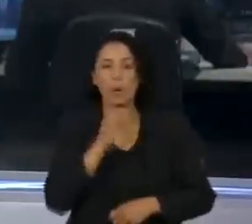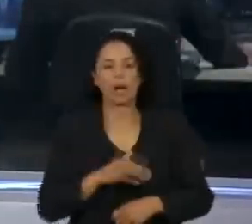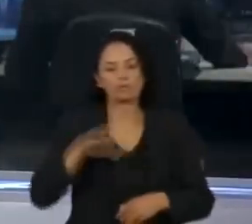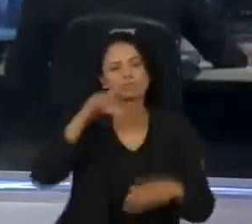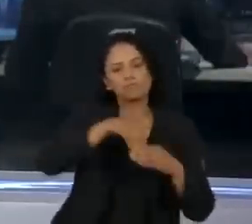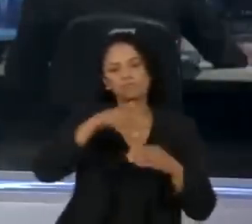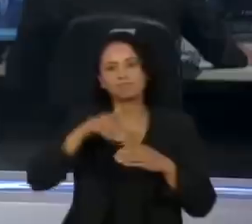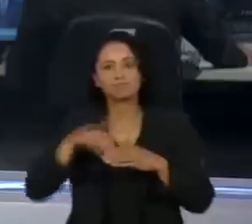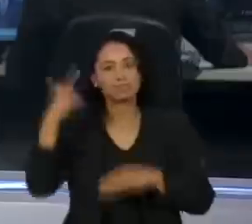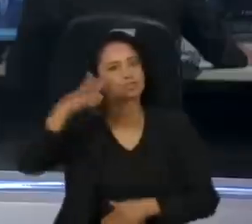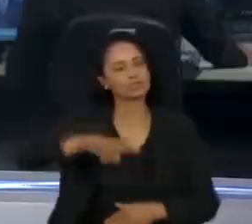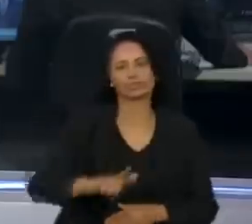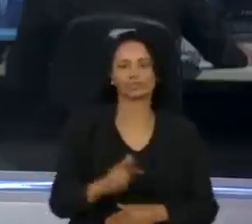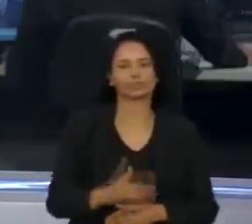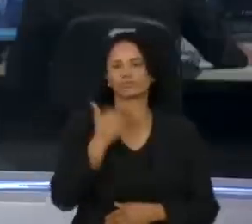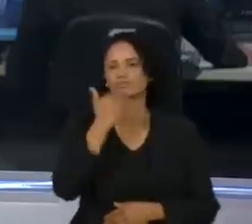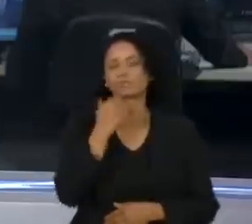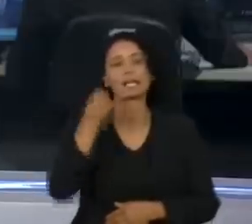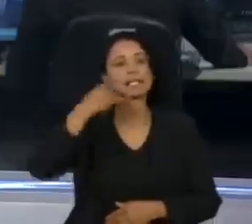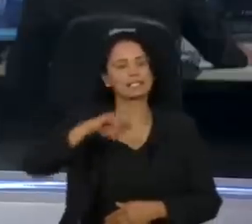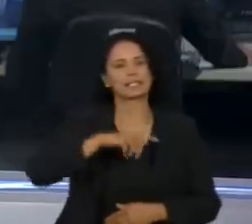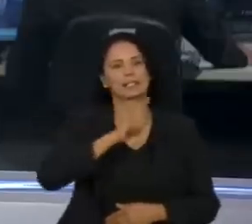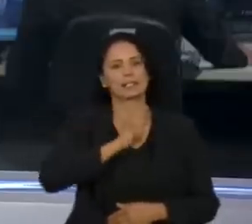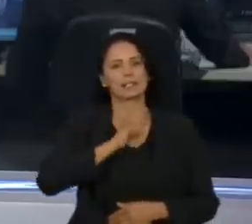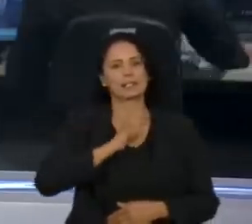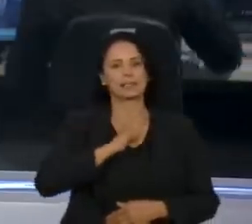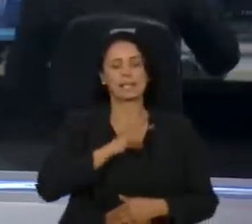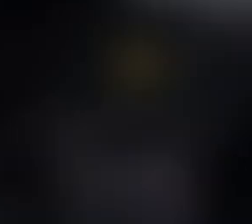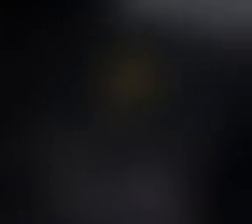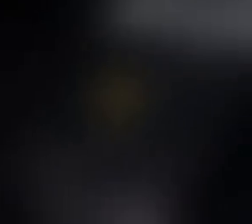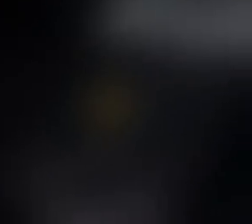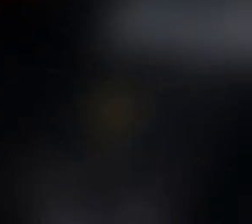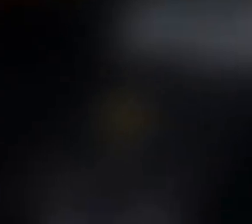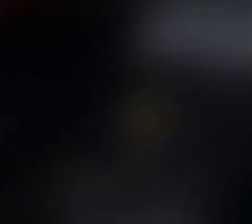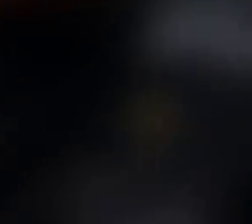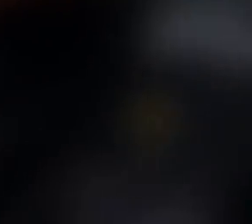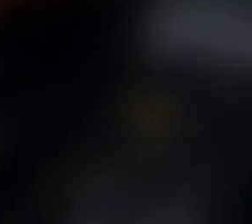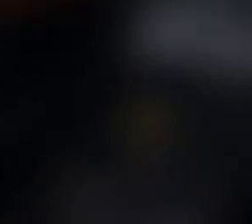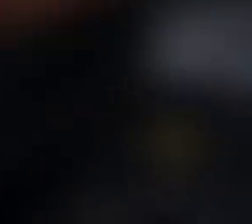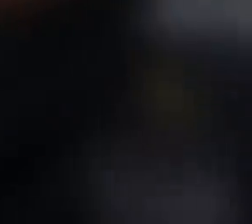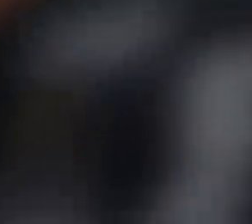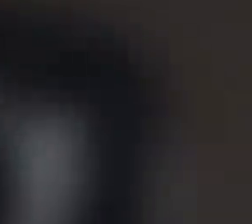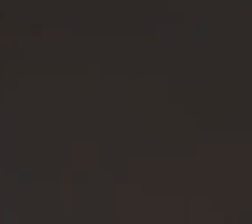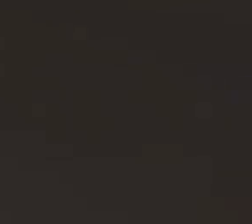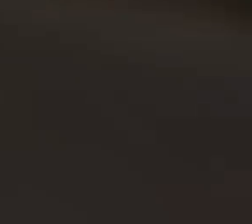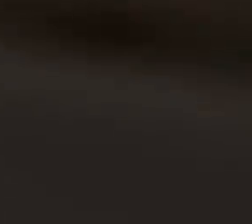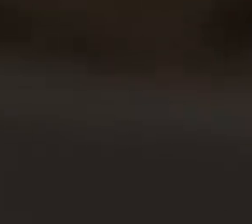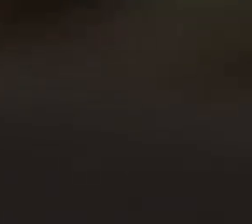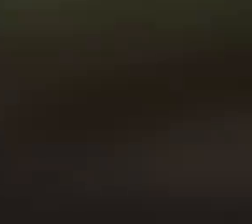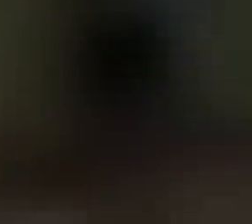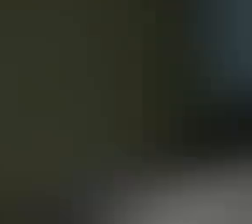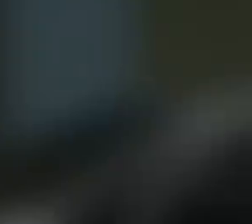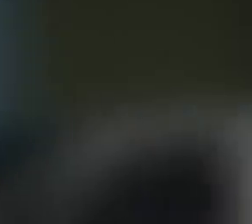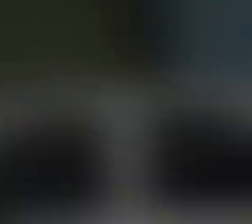se não for aprovada a emenda constitucional que determina o voto impresso eu fico muito triste quando